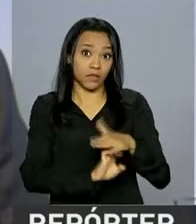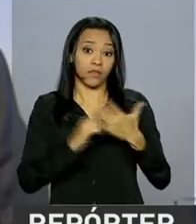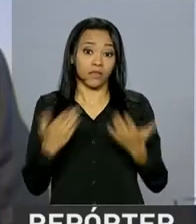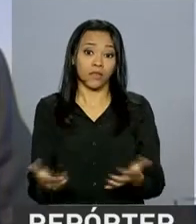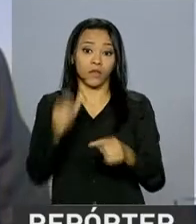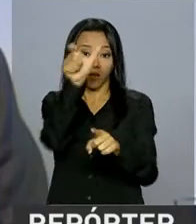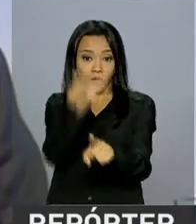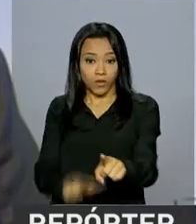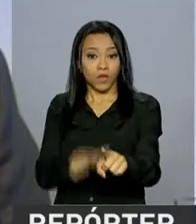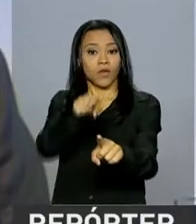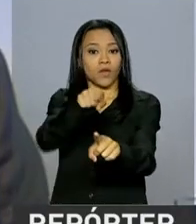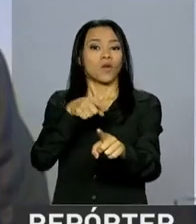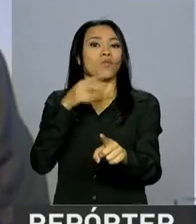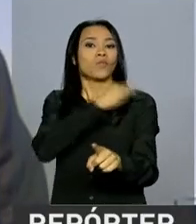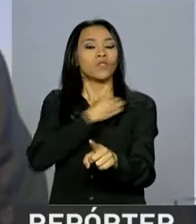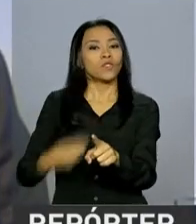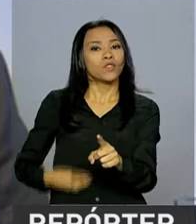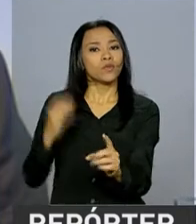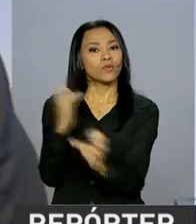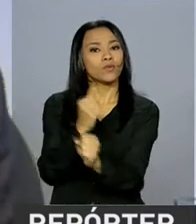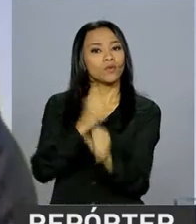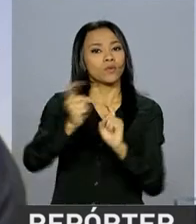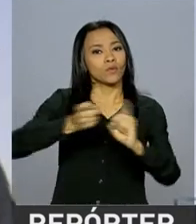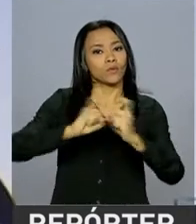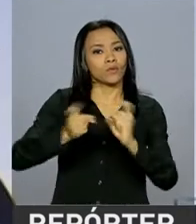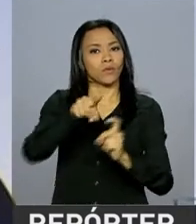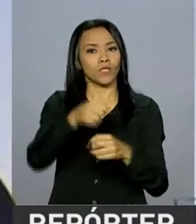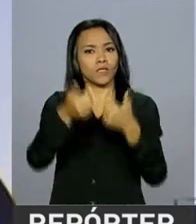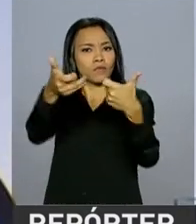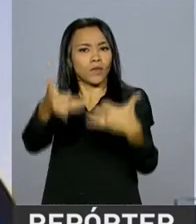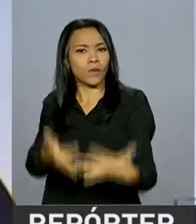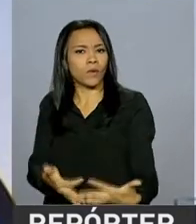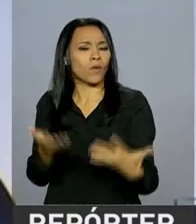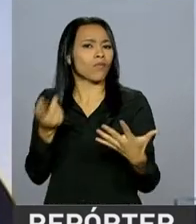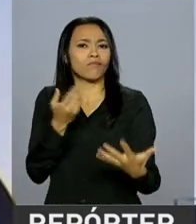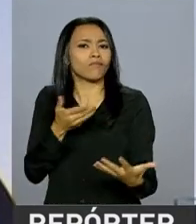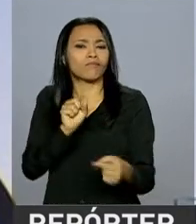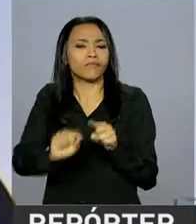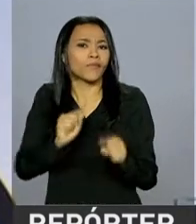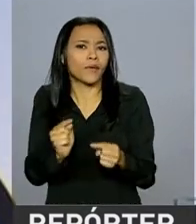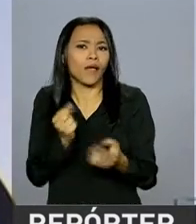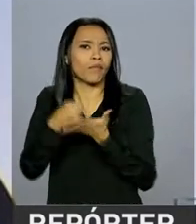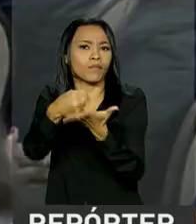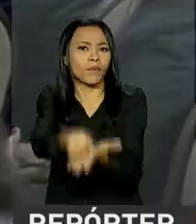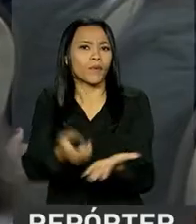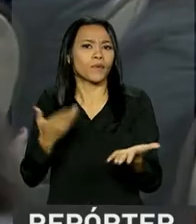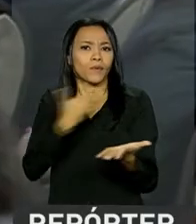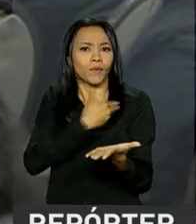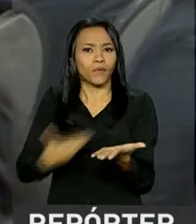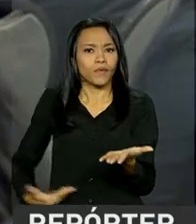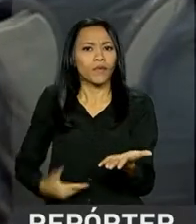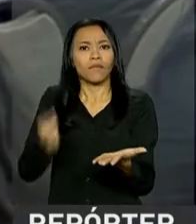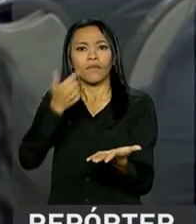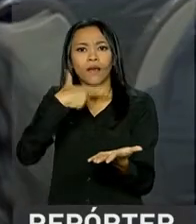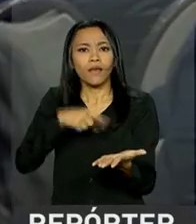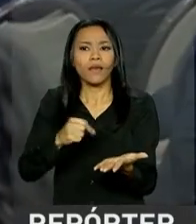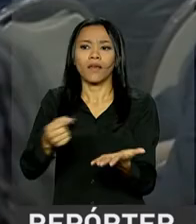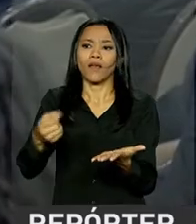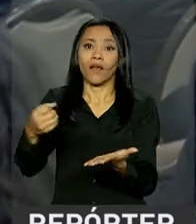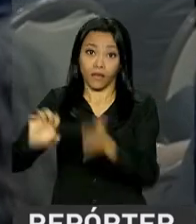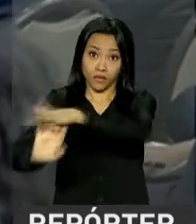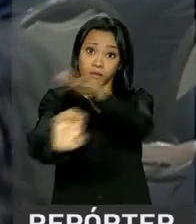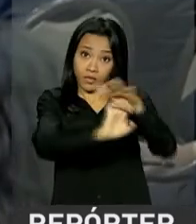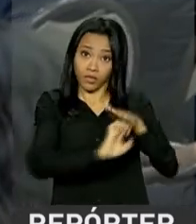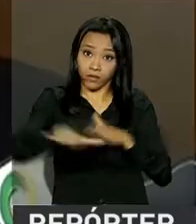Diogo Oliveira, também participou do seminário e explicou os motivos da preferência e do apoio do governo aos investimentos privados